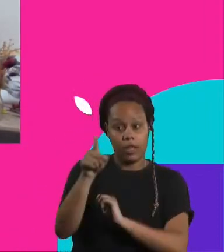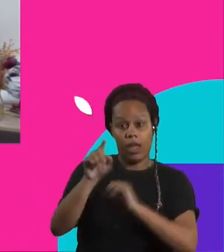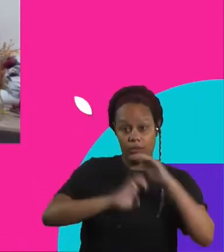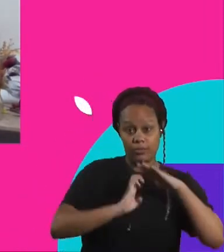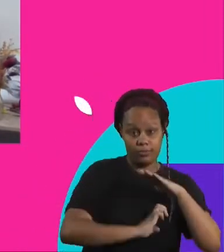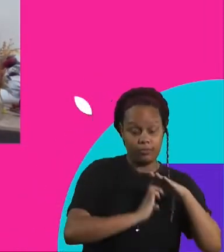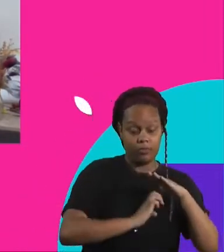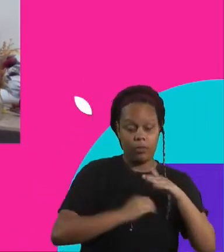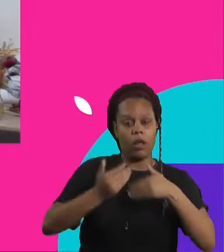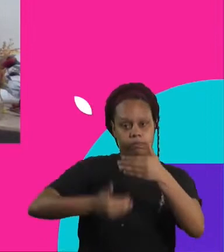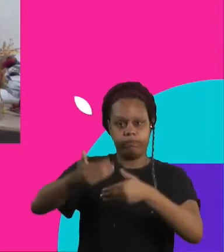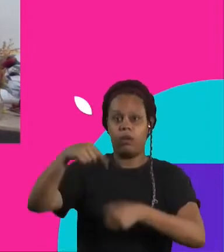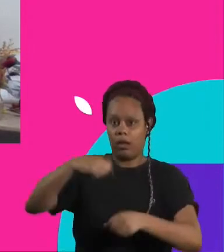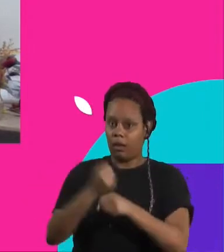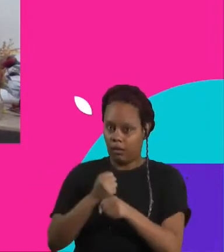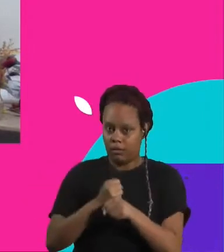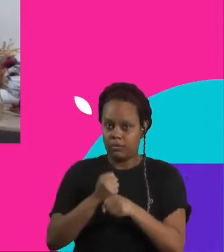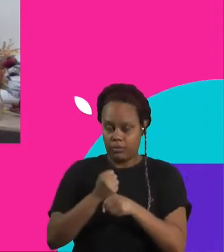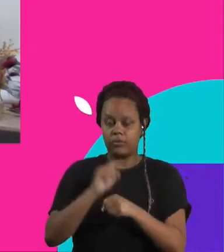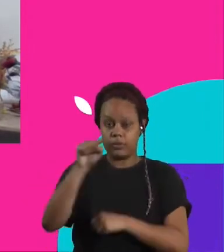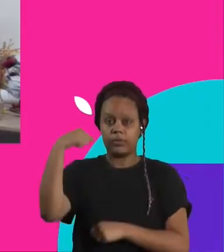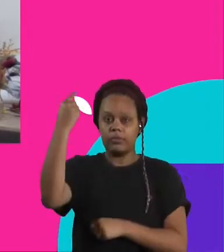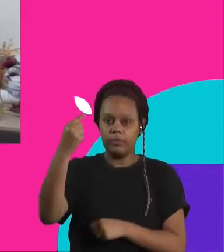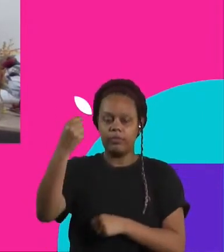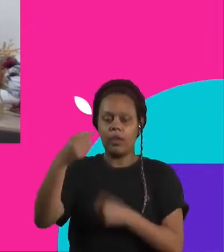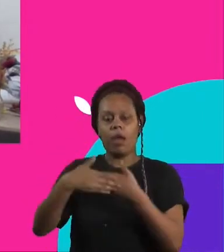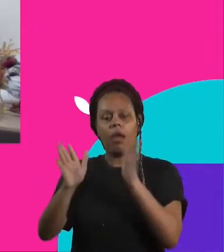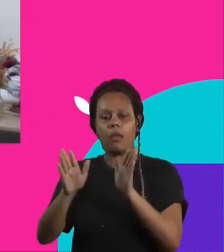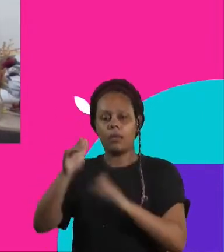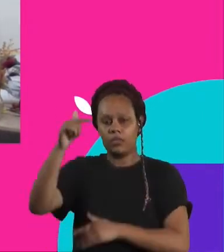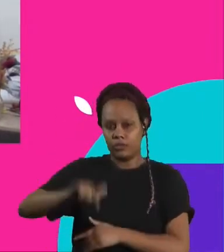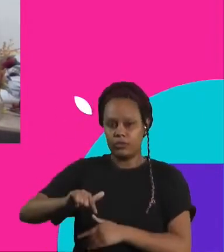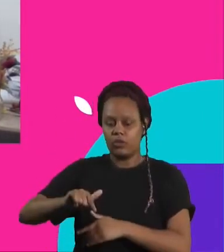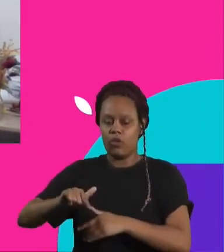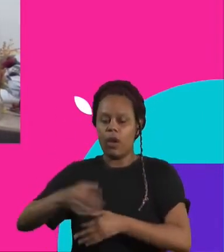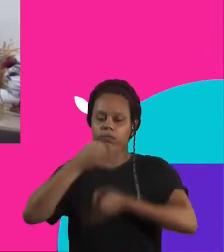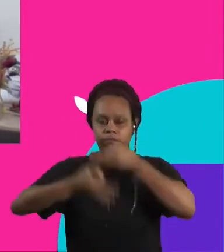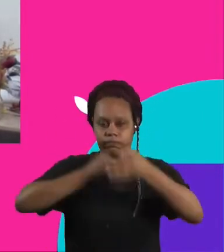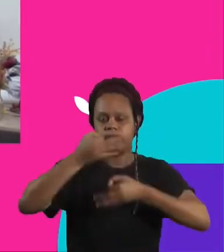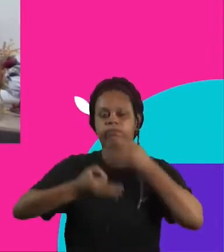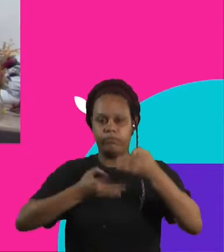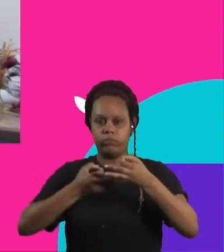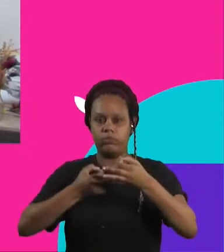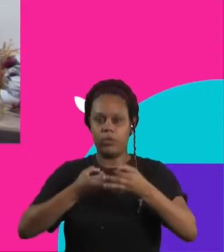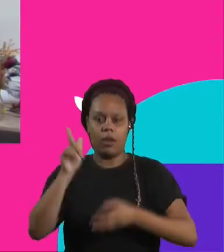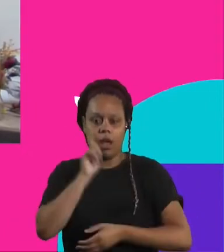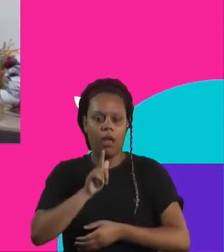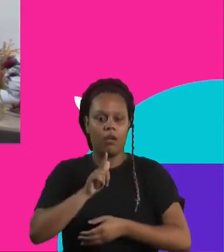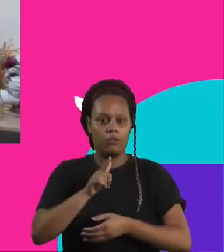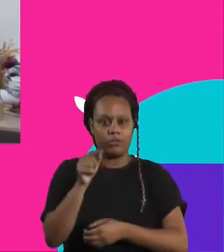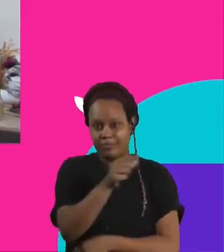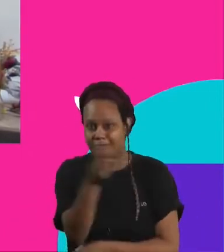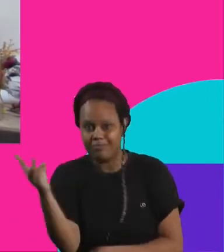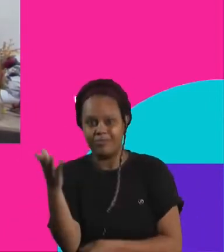desenvolveram no laboratório desse ano, e depois a gente vai abrir para mais um espacinho aí de 3 a 5 minutos de comentário também dos especialistas, dos